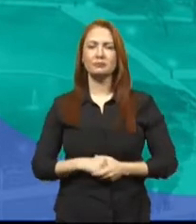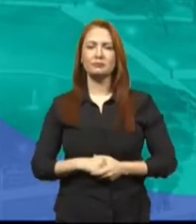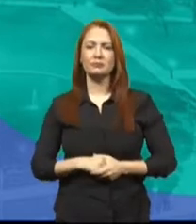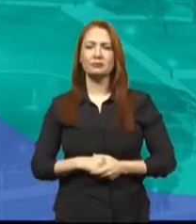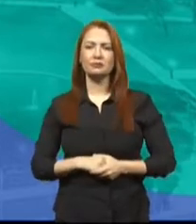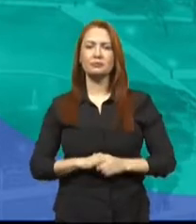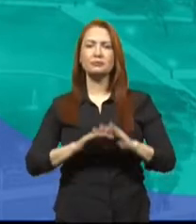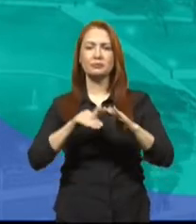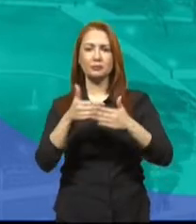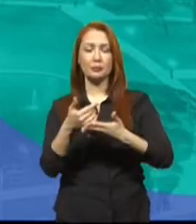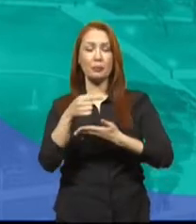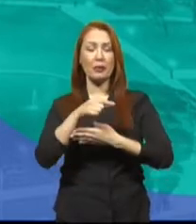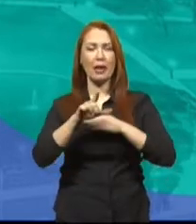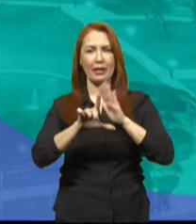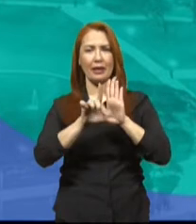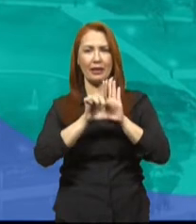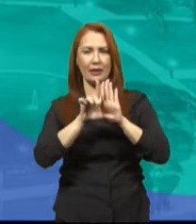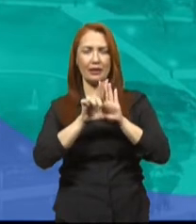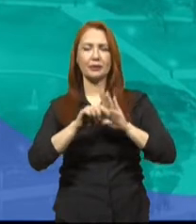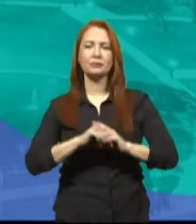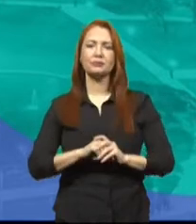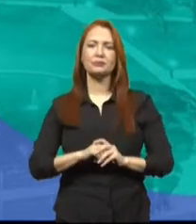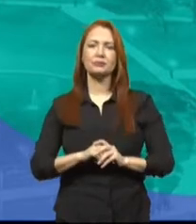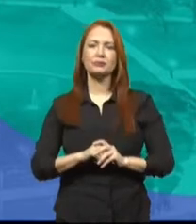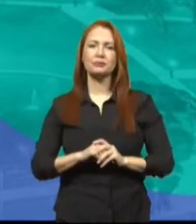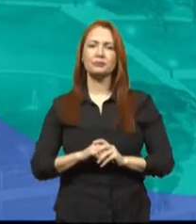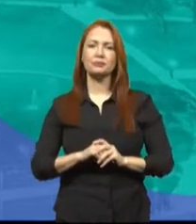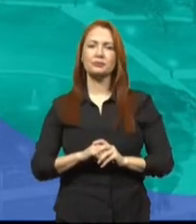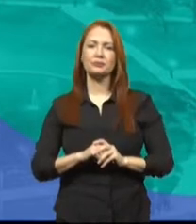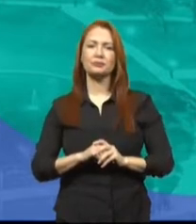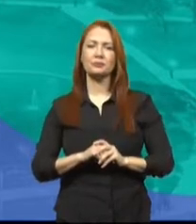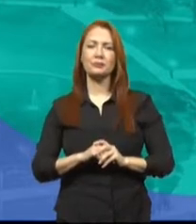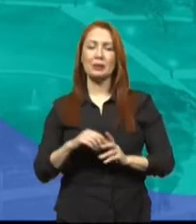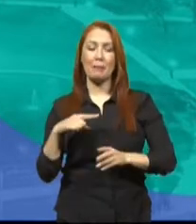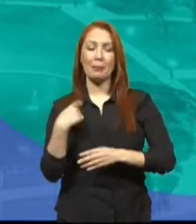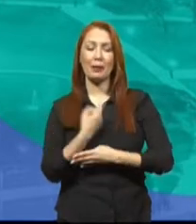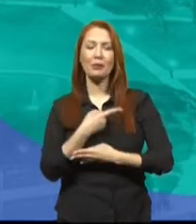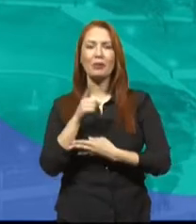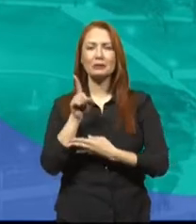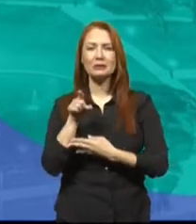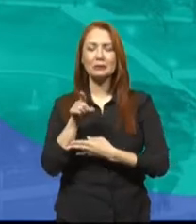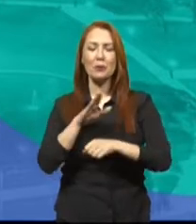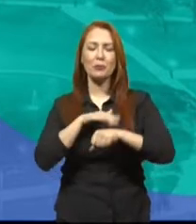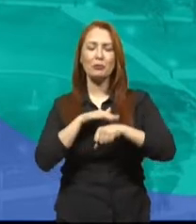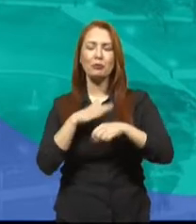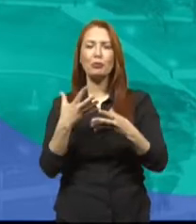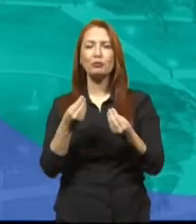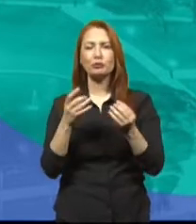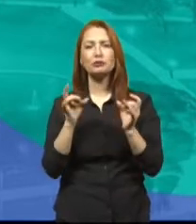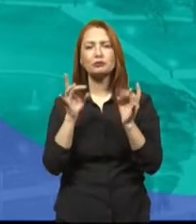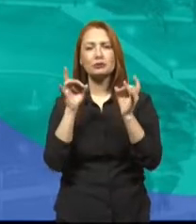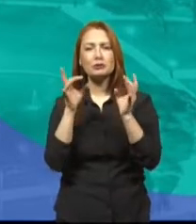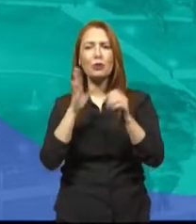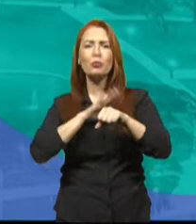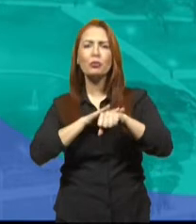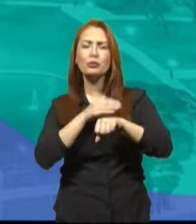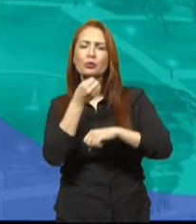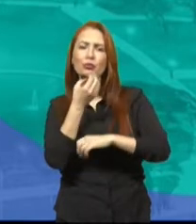Essa lei, para nós, ela vem num momento muito especial, um momento muito bom, porque